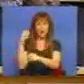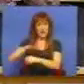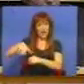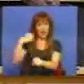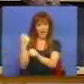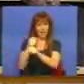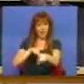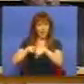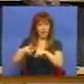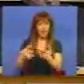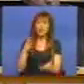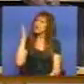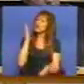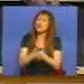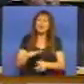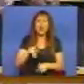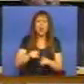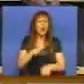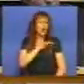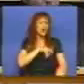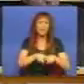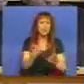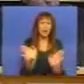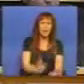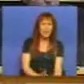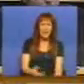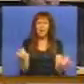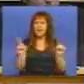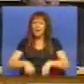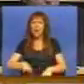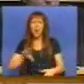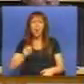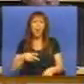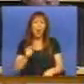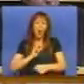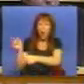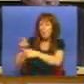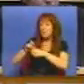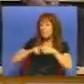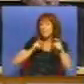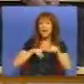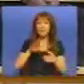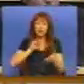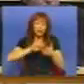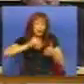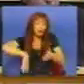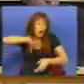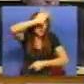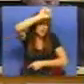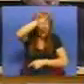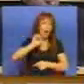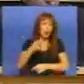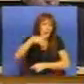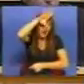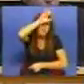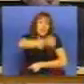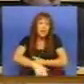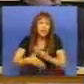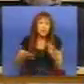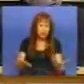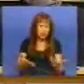políticos e não exclusivamente a deputados ou membros de secretários de Estado ou ministros,